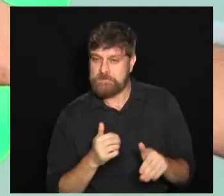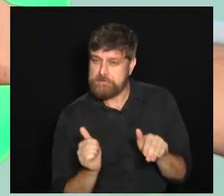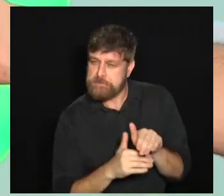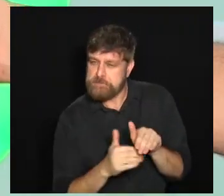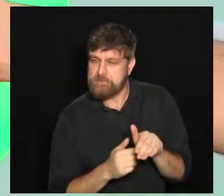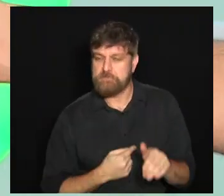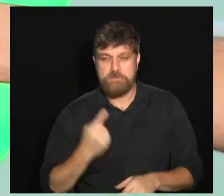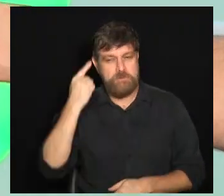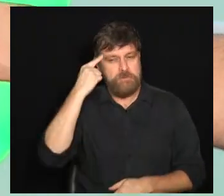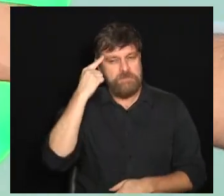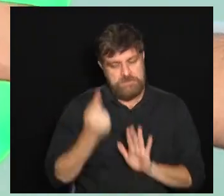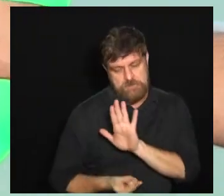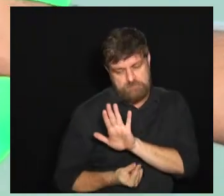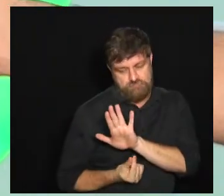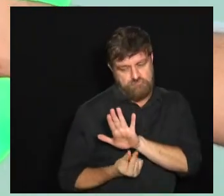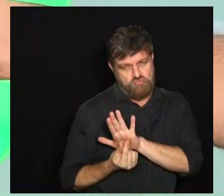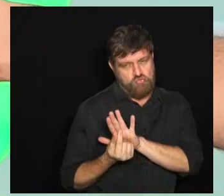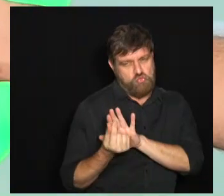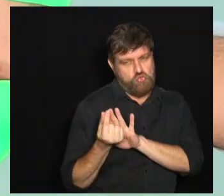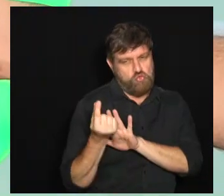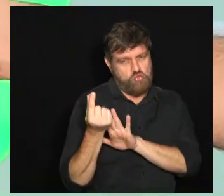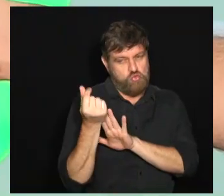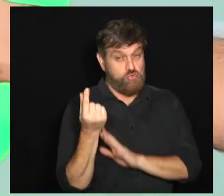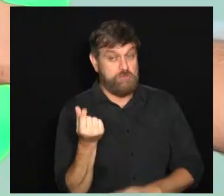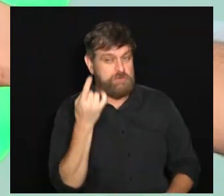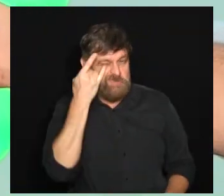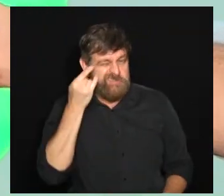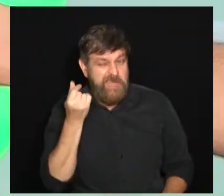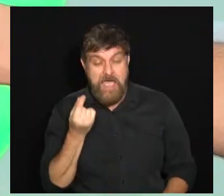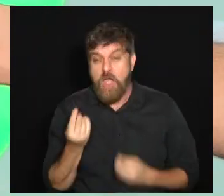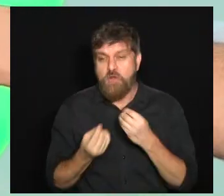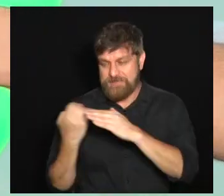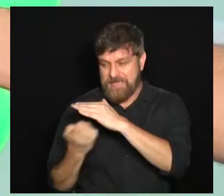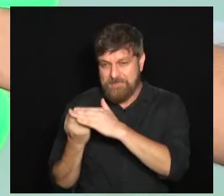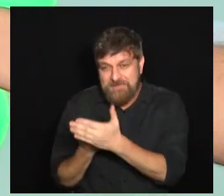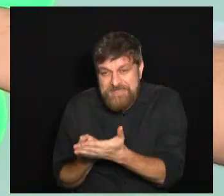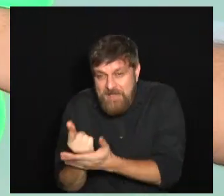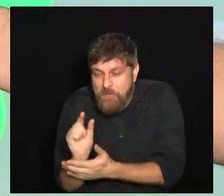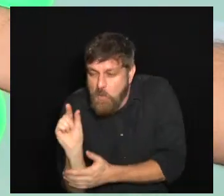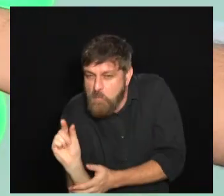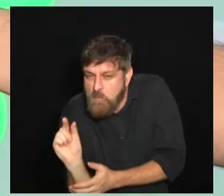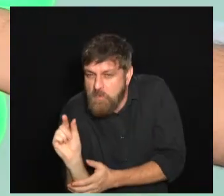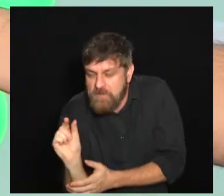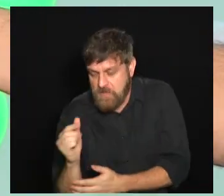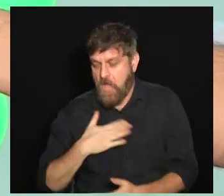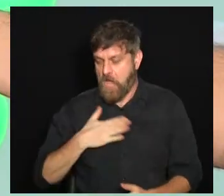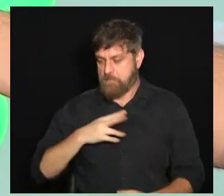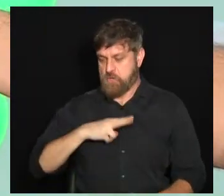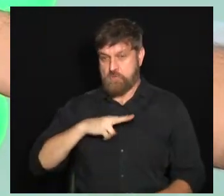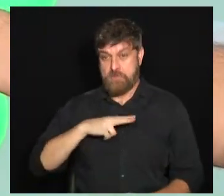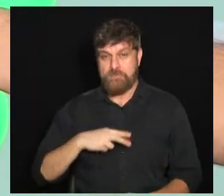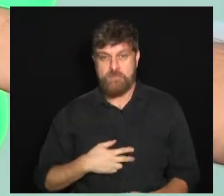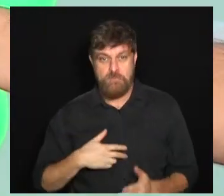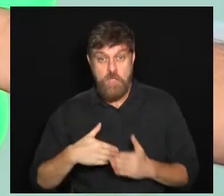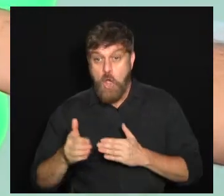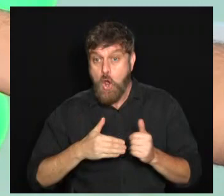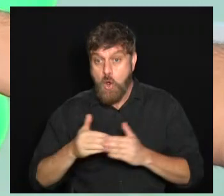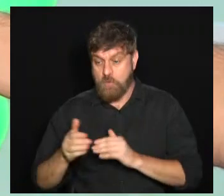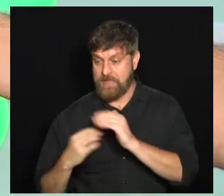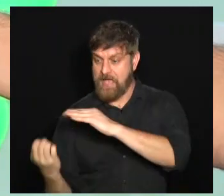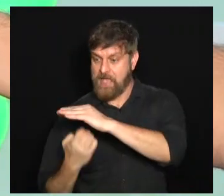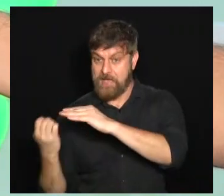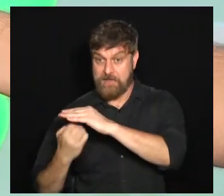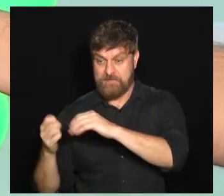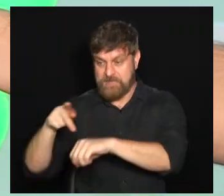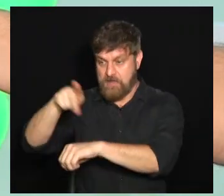lucros ou dividendos. E você está comprando um pedacinho da empresa. Então, se a economia mundial ou de um país, em qualquer região, ela está crescendo, né,